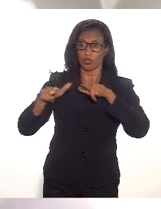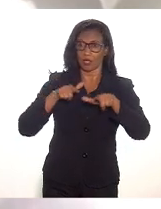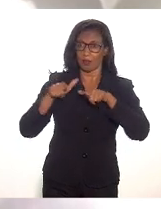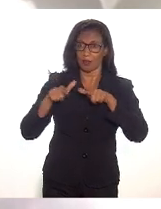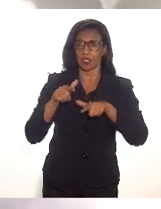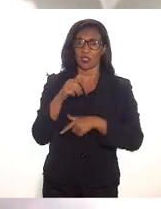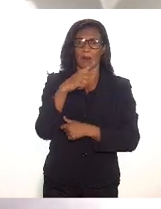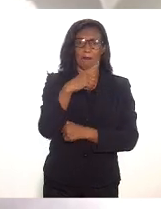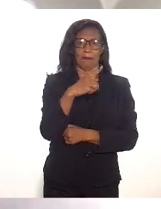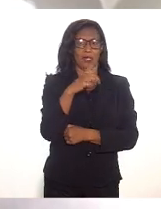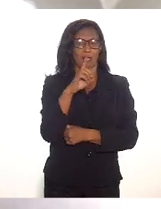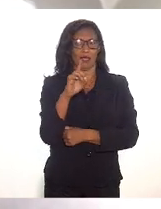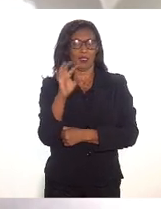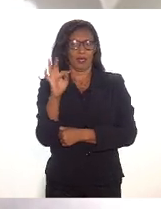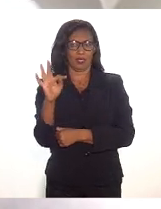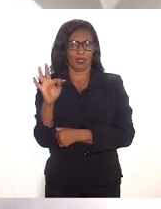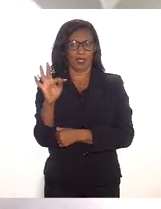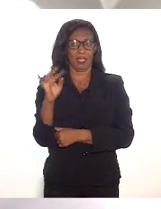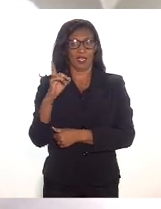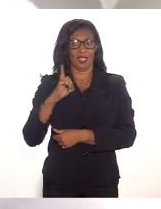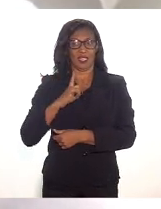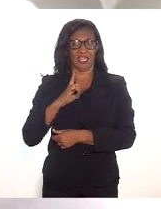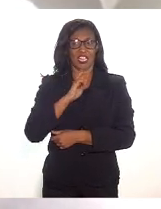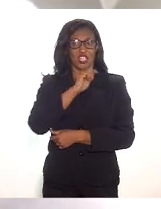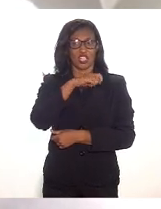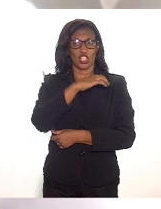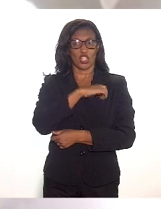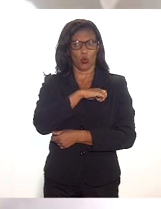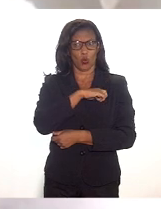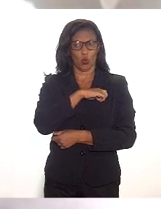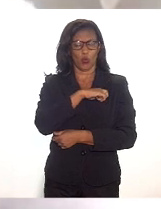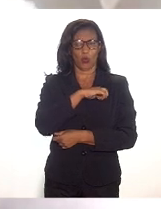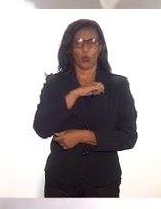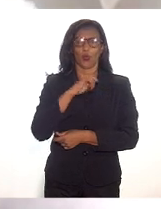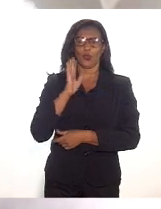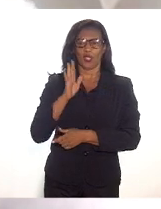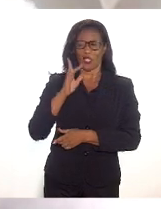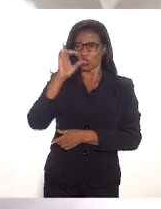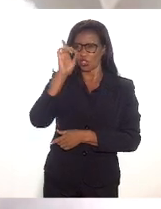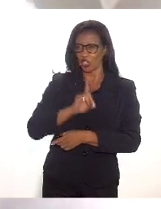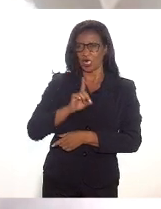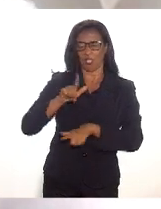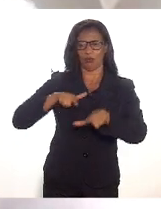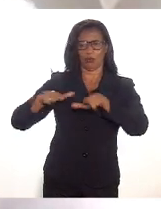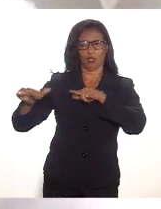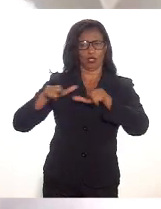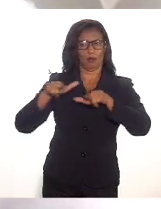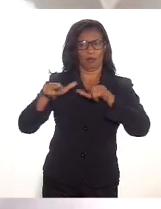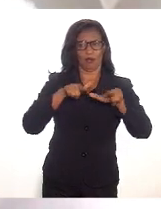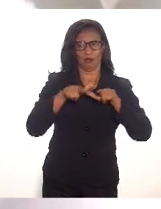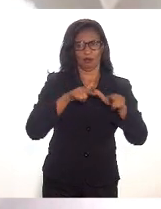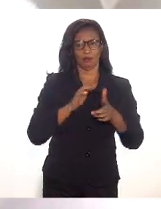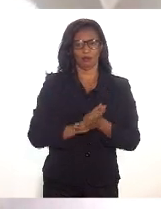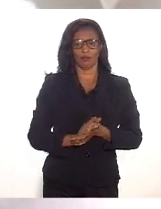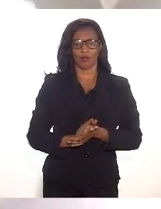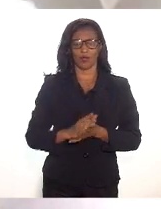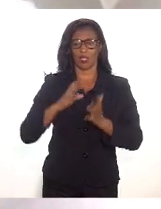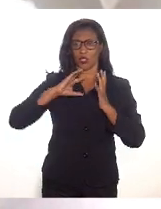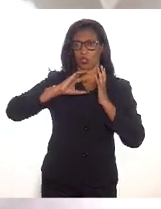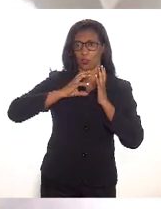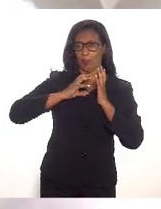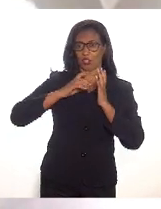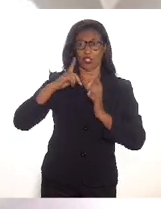tem Getúlio Vargas, o idealizador dos direitos dos trabalhadores, de um partido que tem